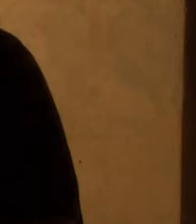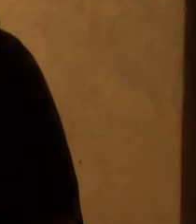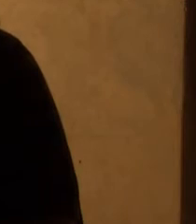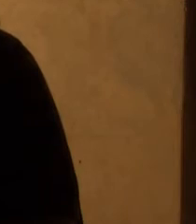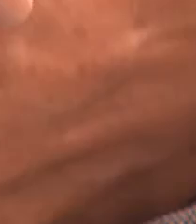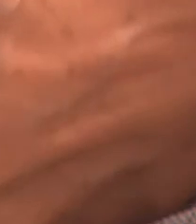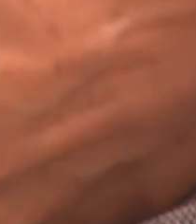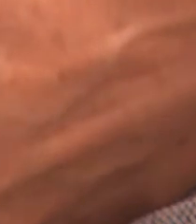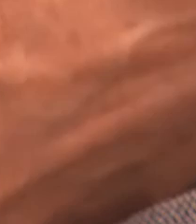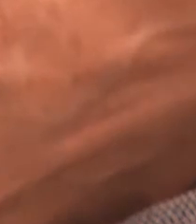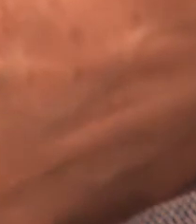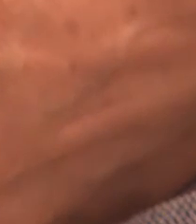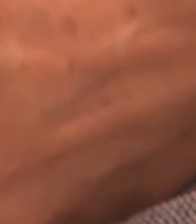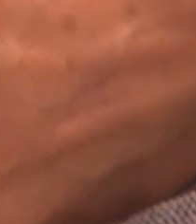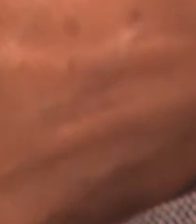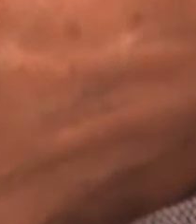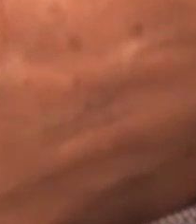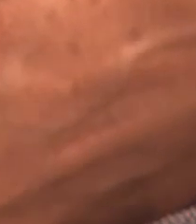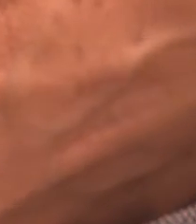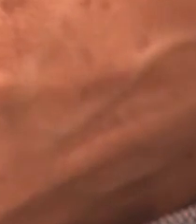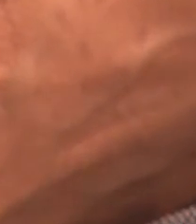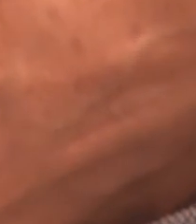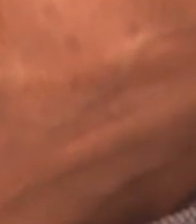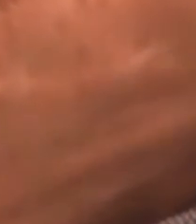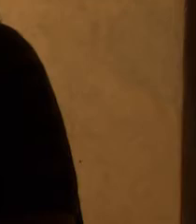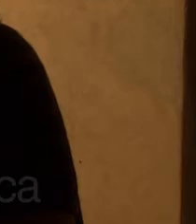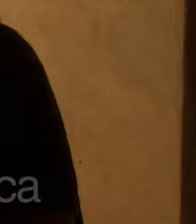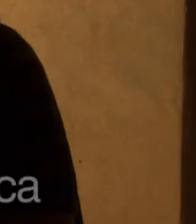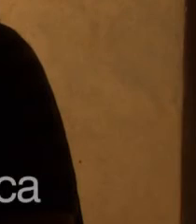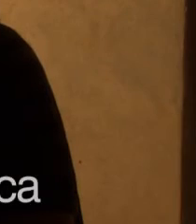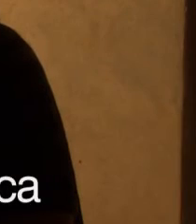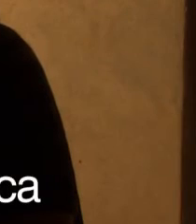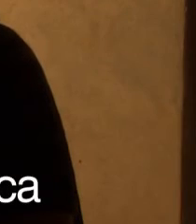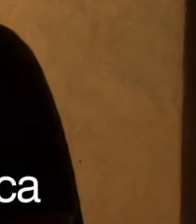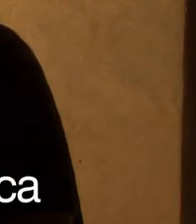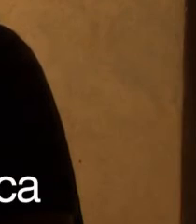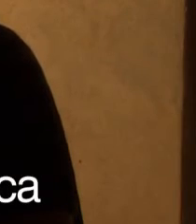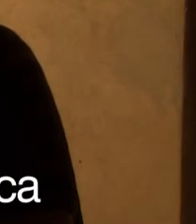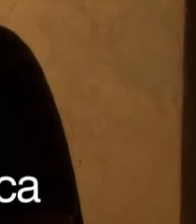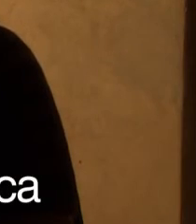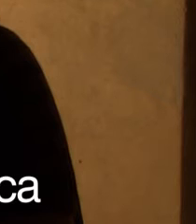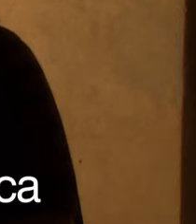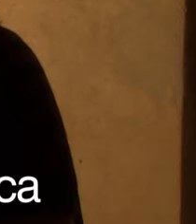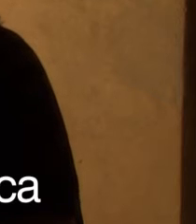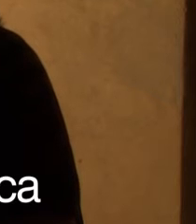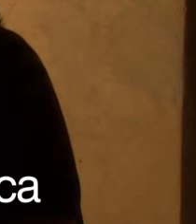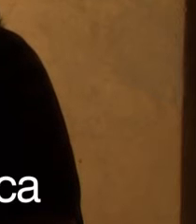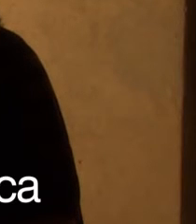foi justamente o que Maria não recebeu ao longo de anos ao lado do marido. Muita pressão